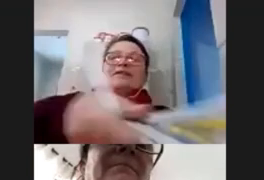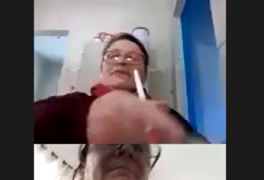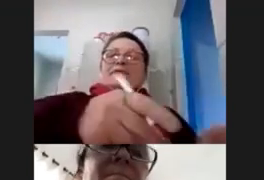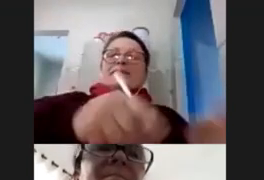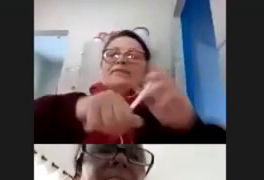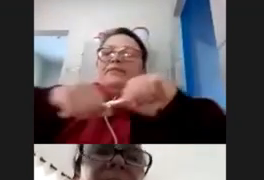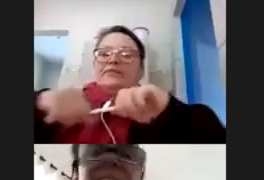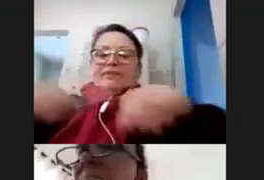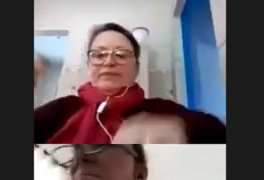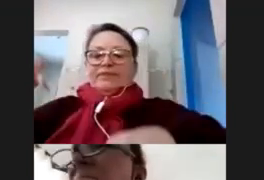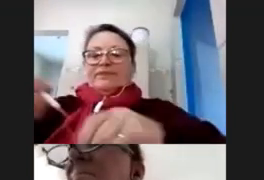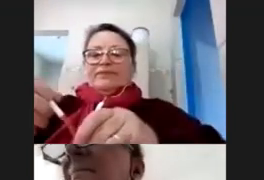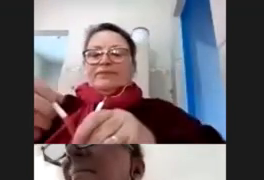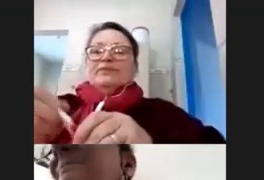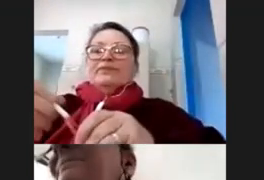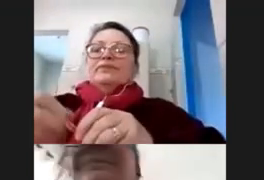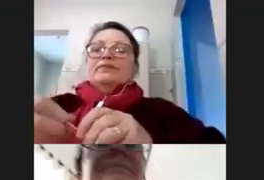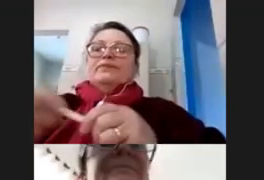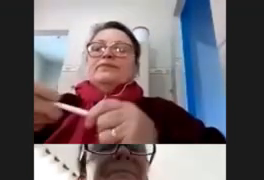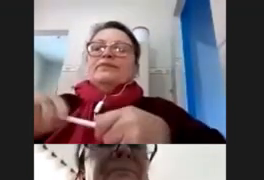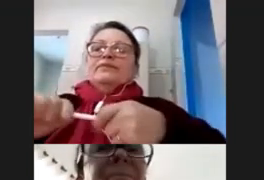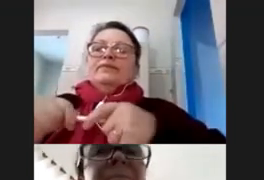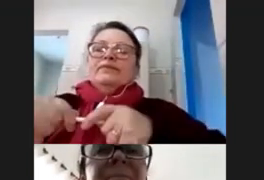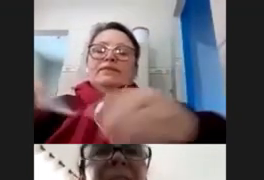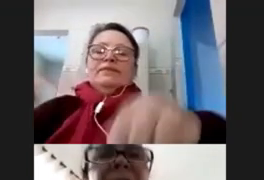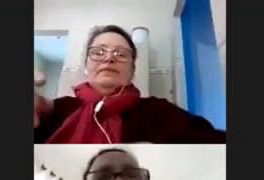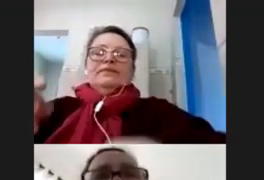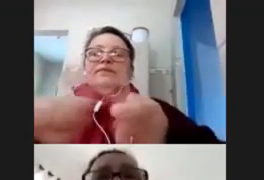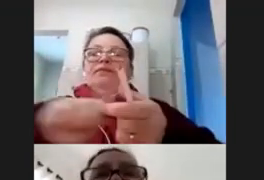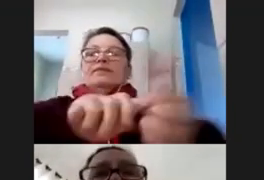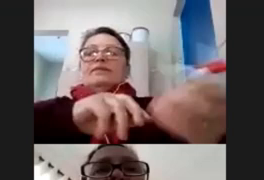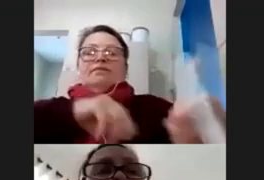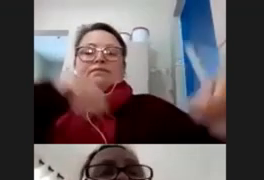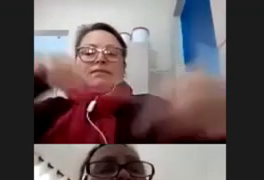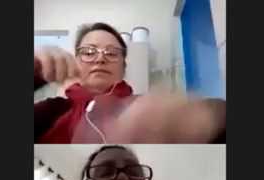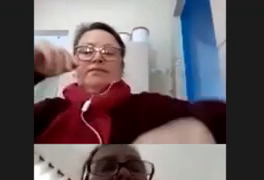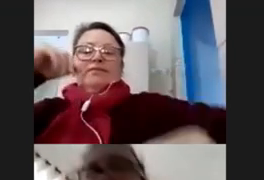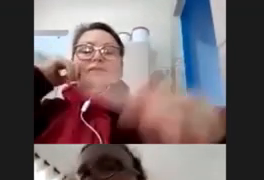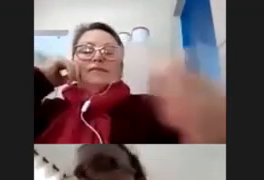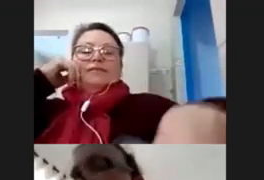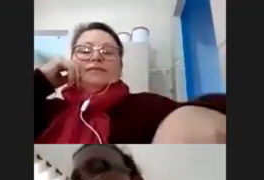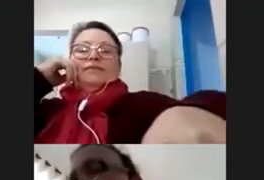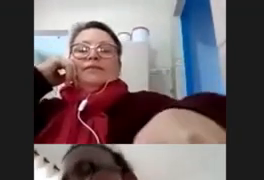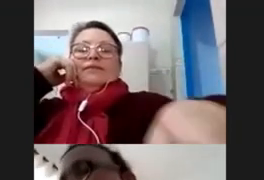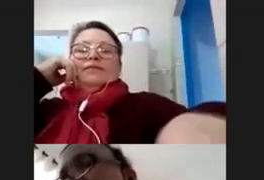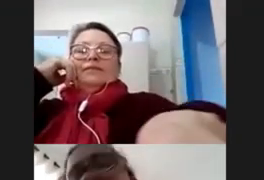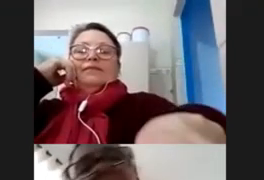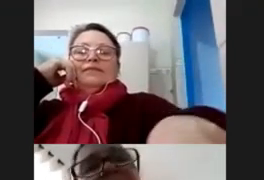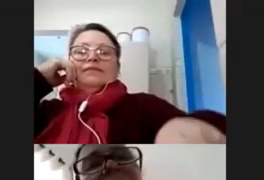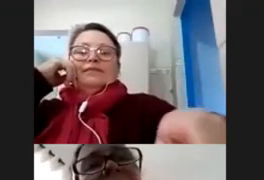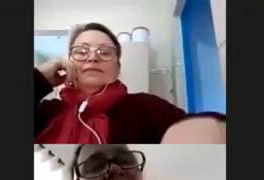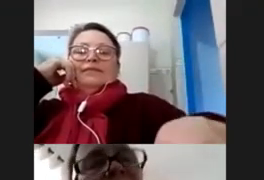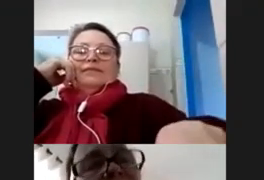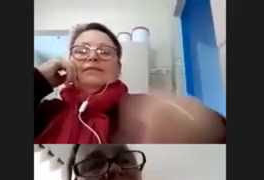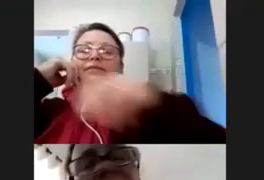Se permita criar, inventar, renovar. Faça igual o Walt Disney, né? Quem conhece o Walt Disney, todo mundo